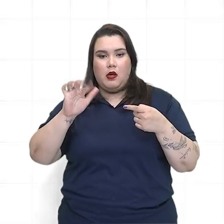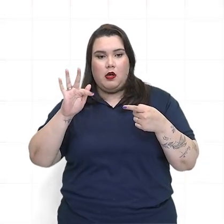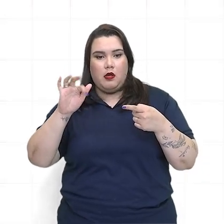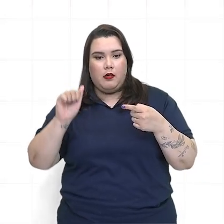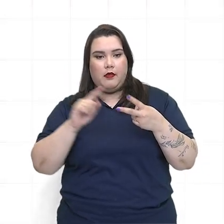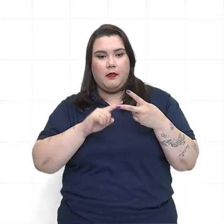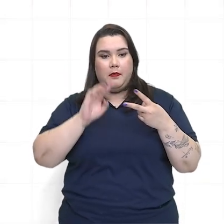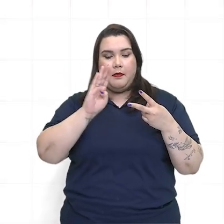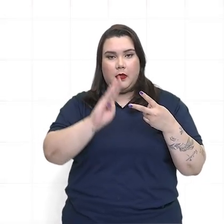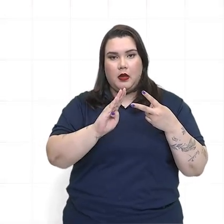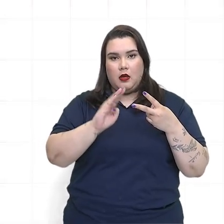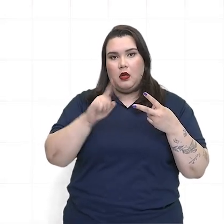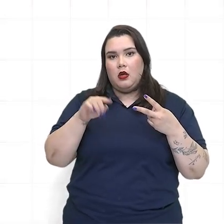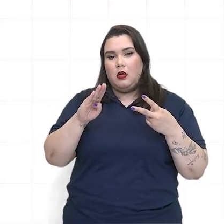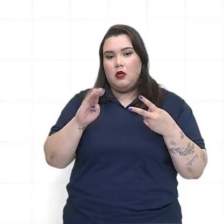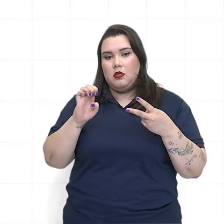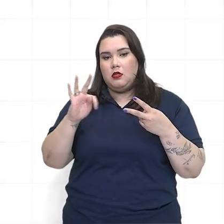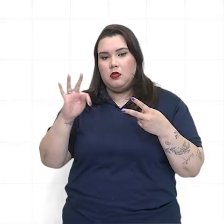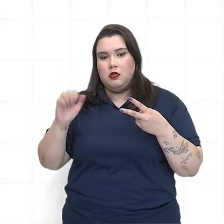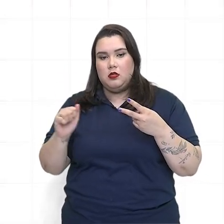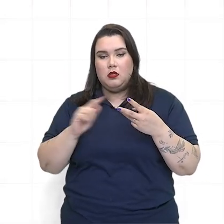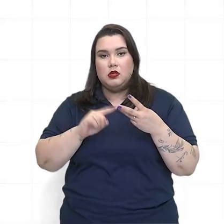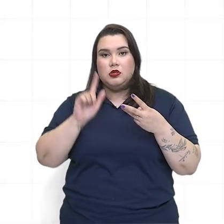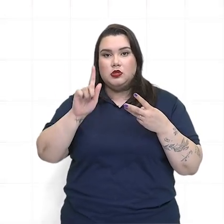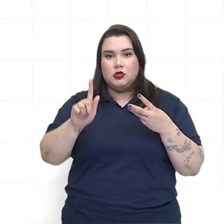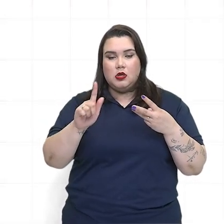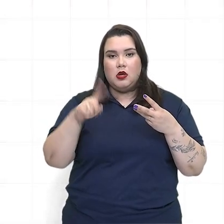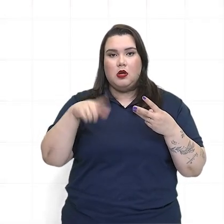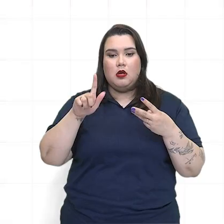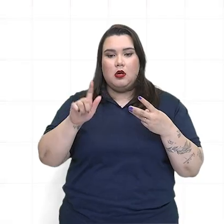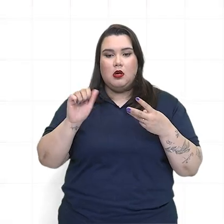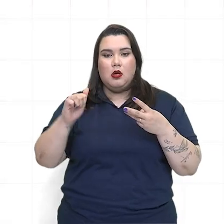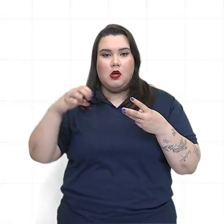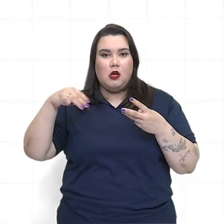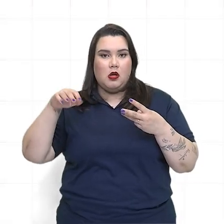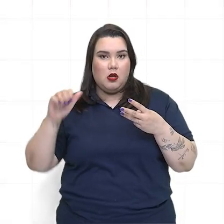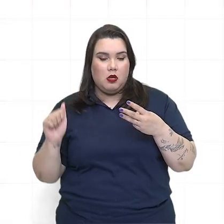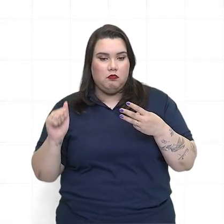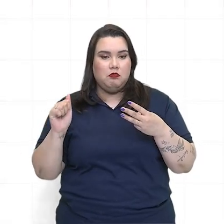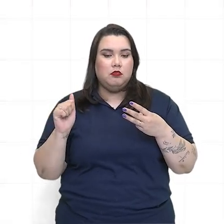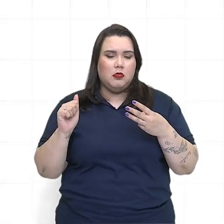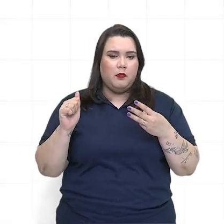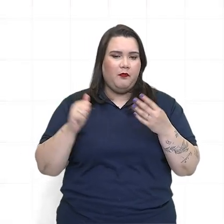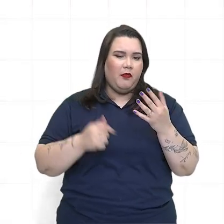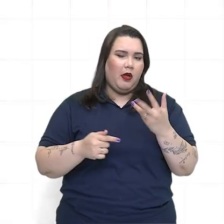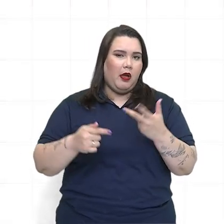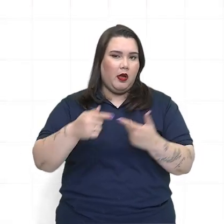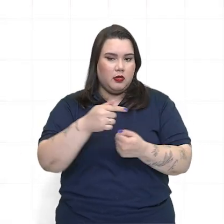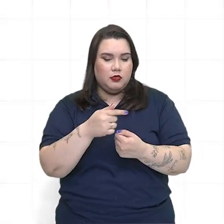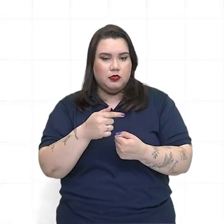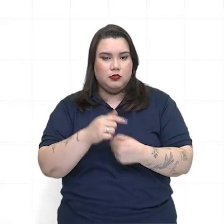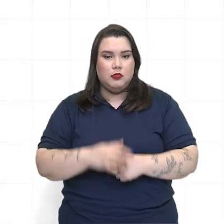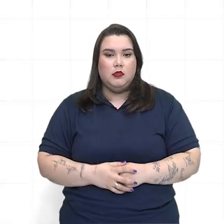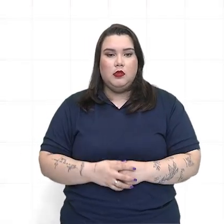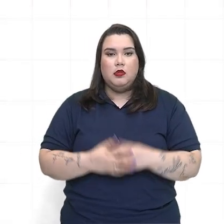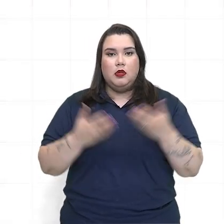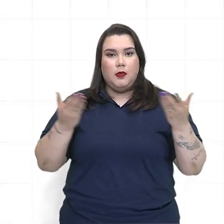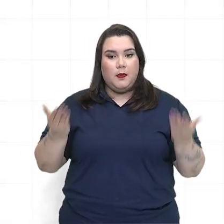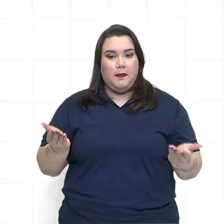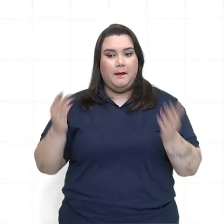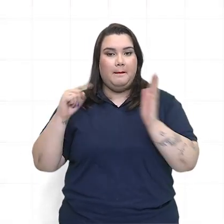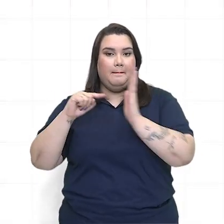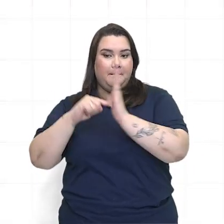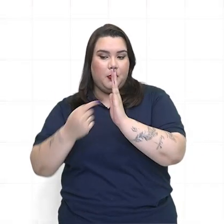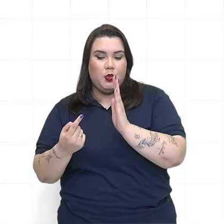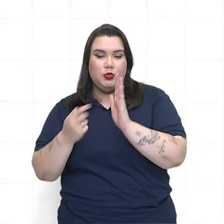plano beta, poderia ter um outro plano que eu poderia chamar de gama. Então, lembrando, pontos, eles